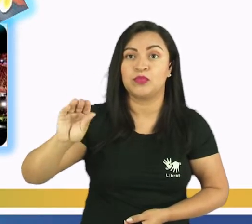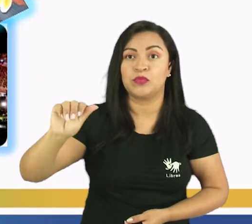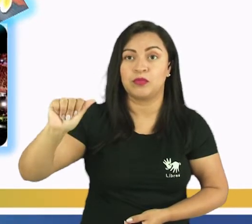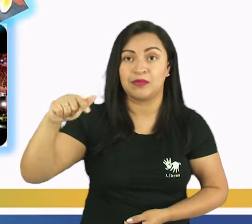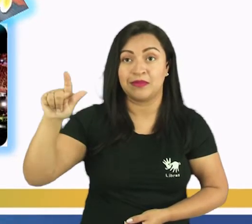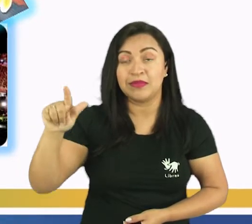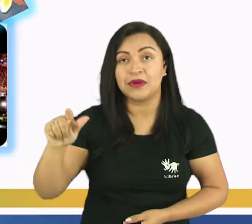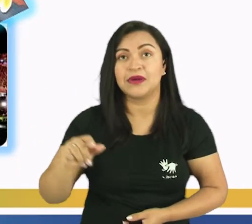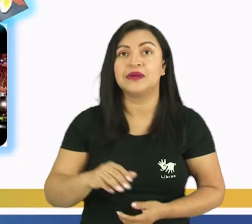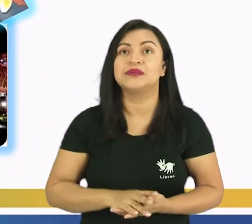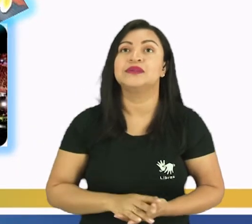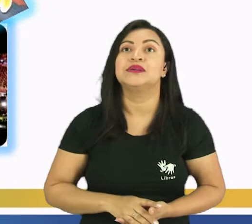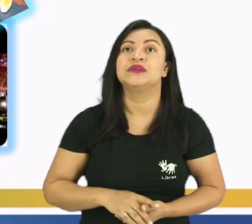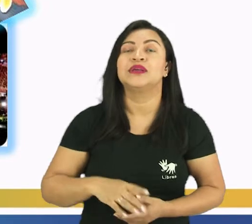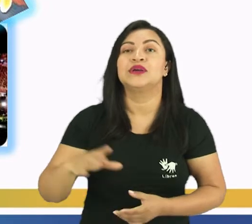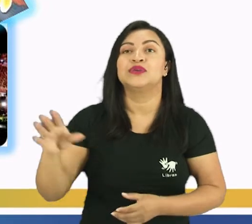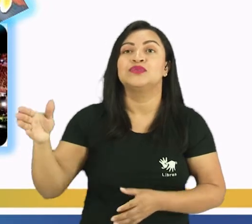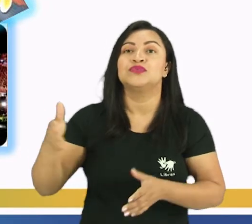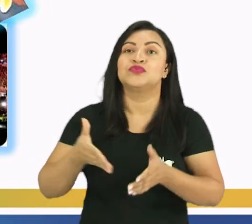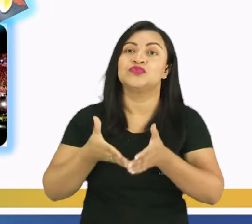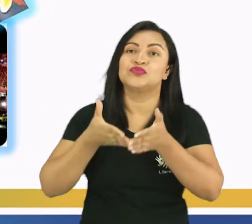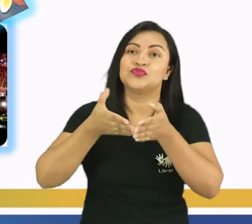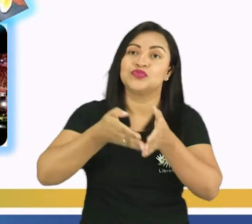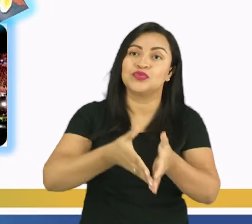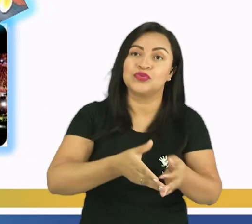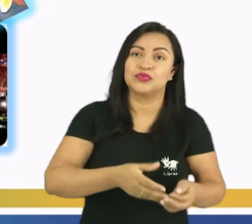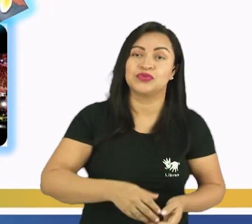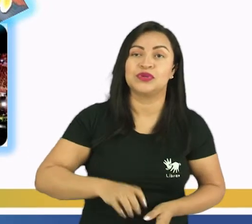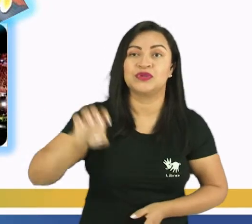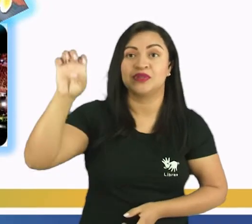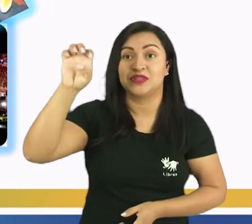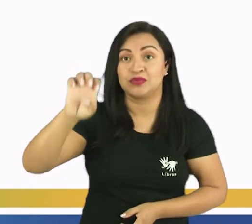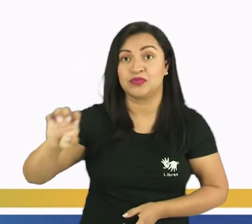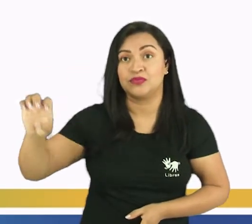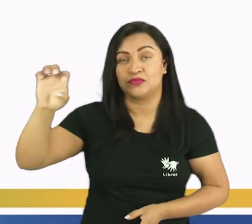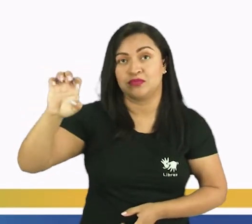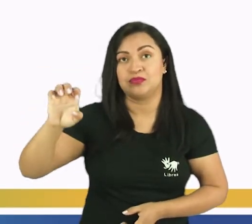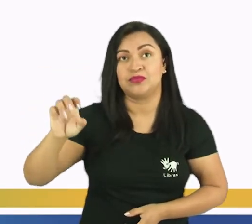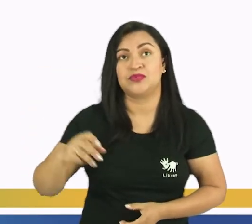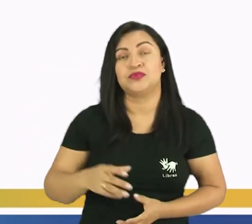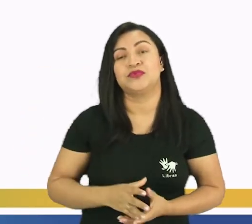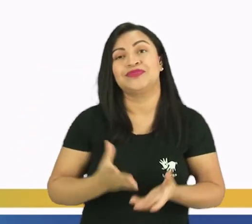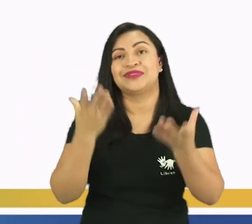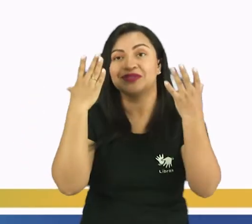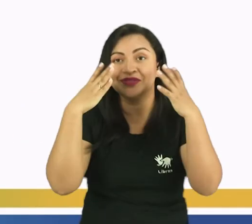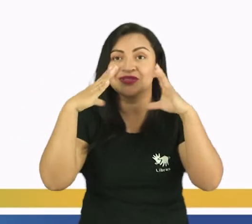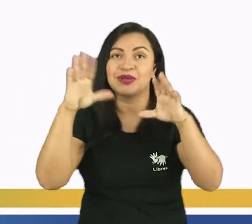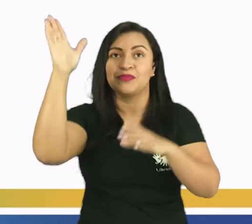europeus, sendo a primeira expressão de teatro popular brasileiro.